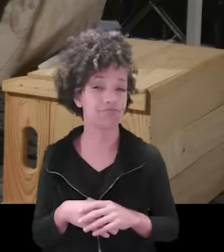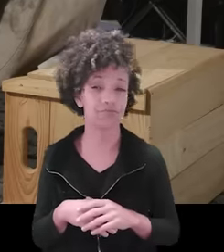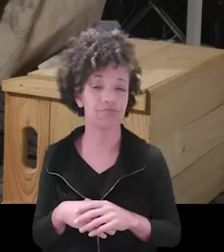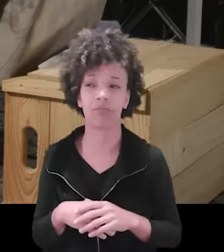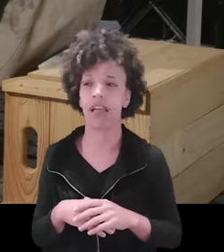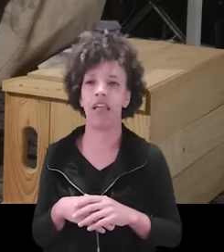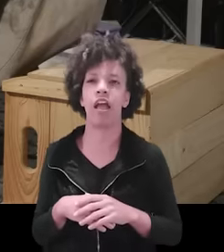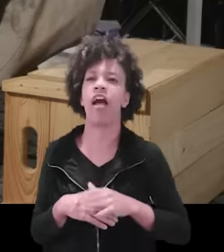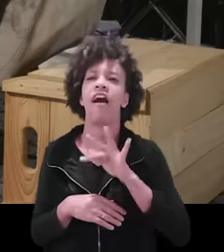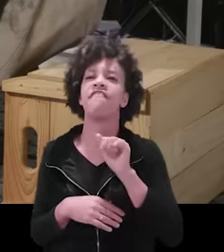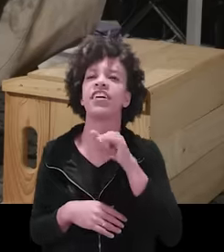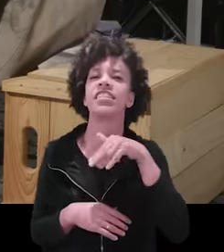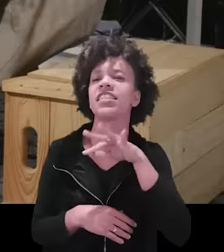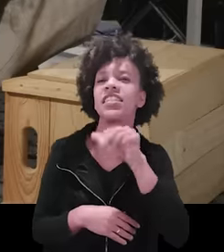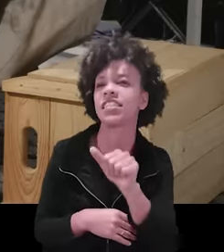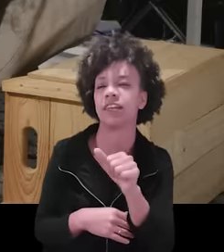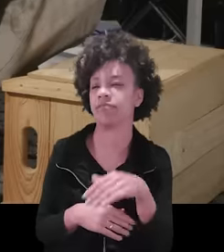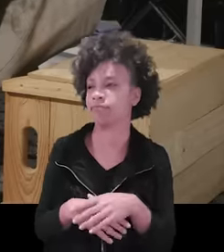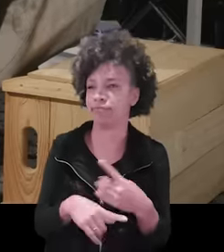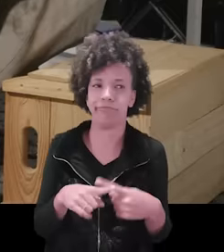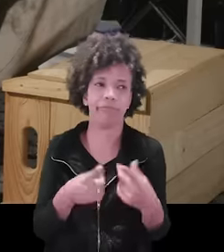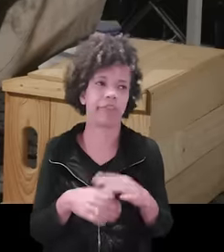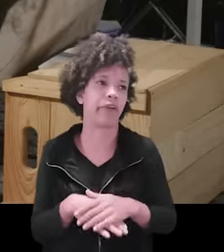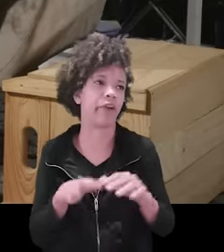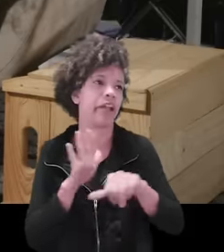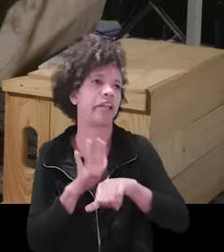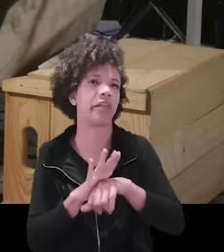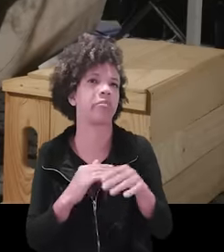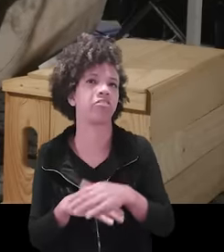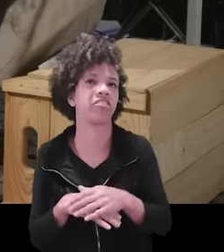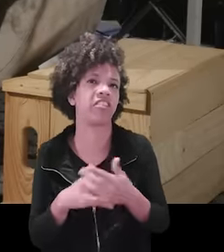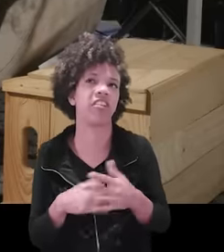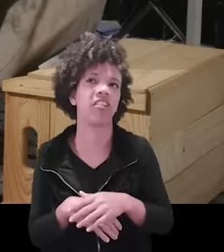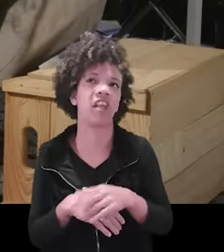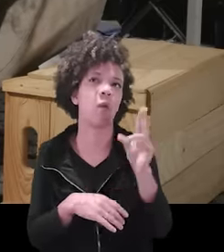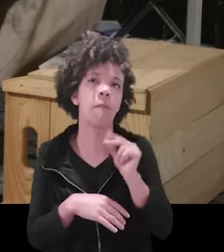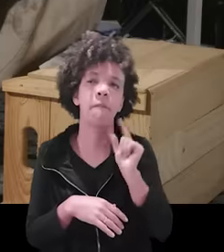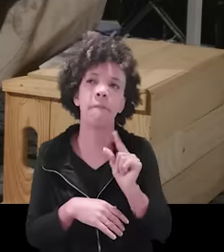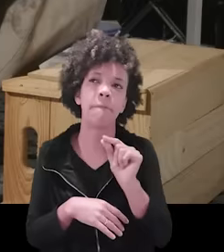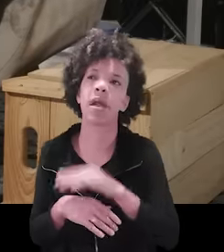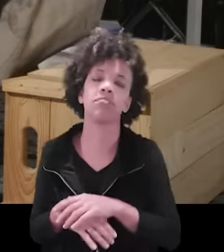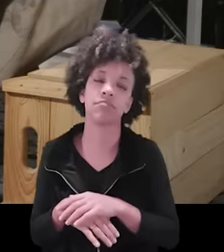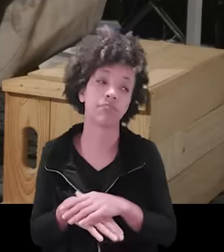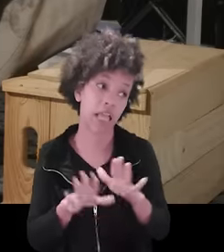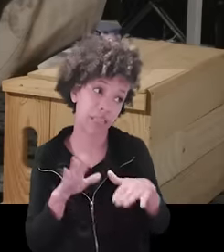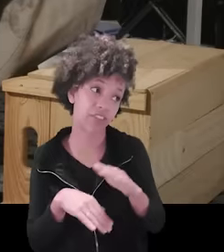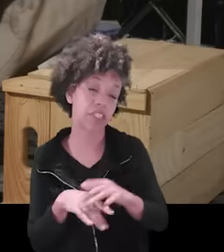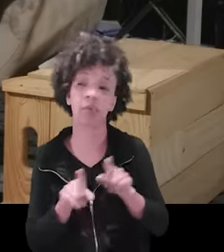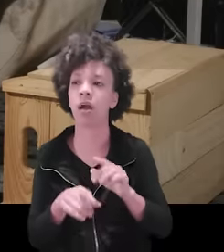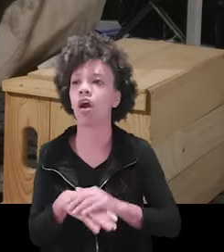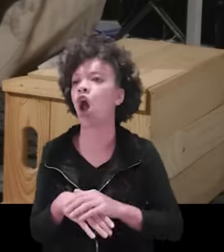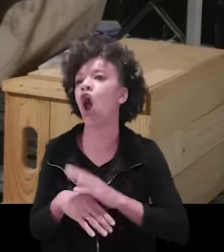qualquer coisa baba fascista porque o cara sei lá não sabe falou uma merda no Twitter é